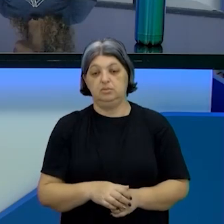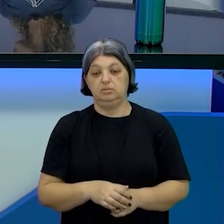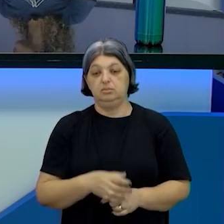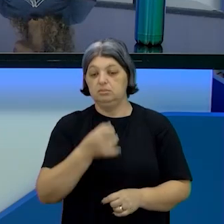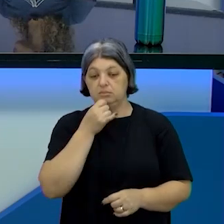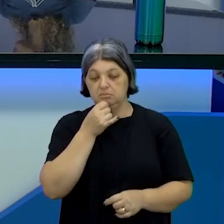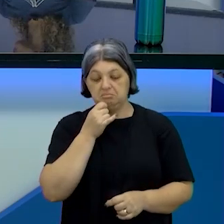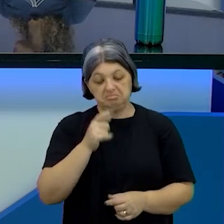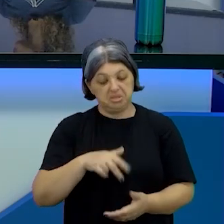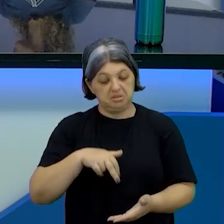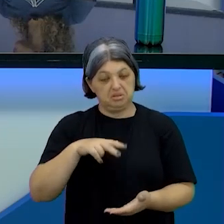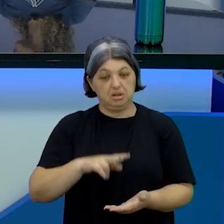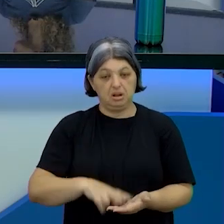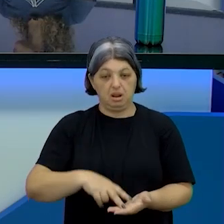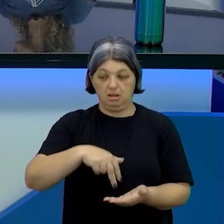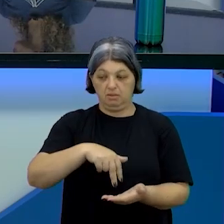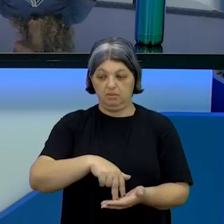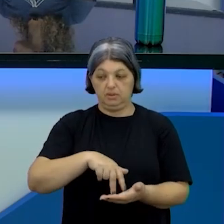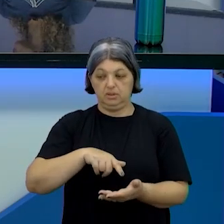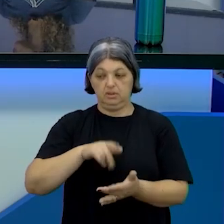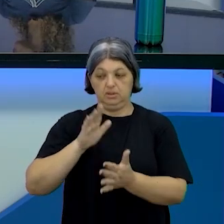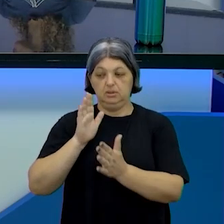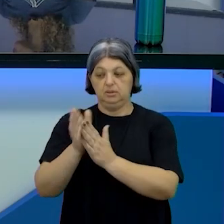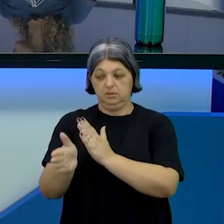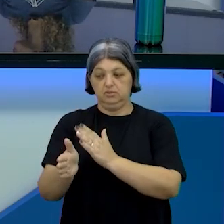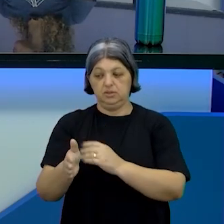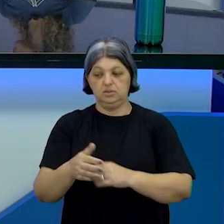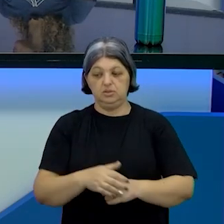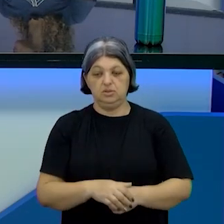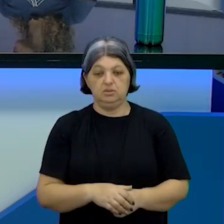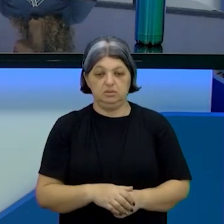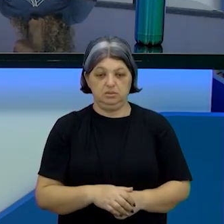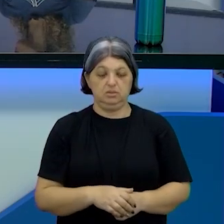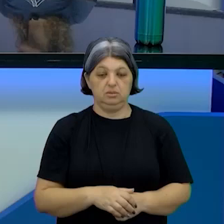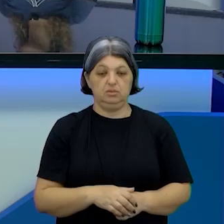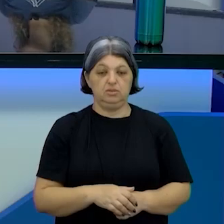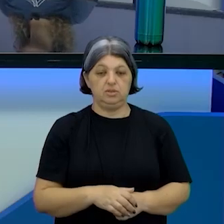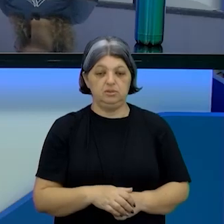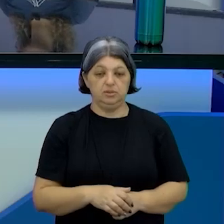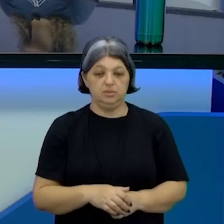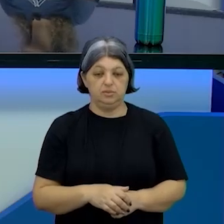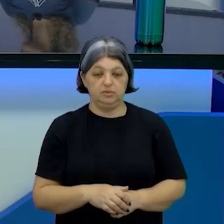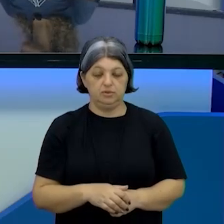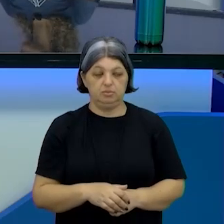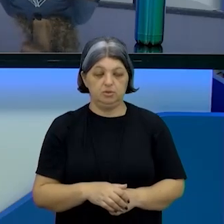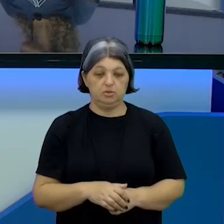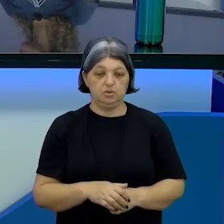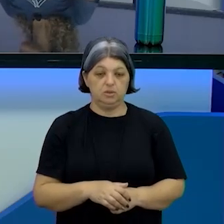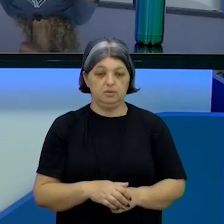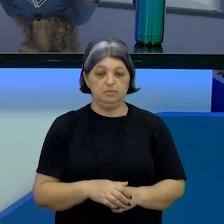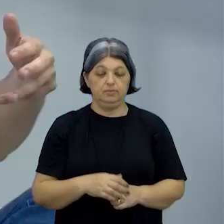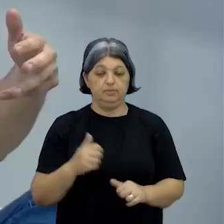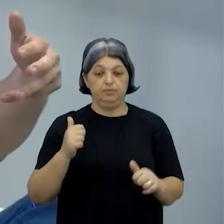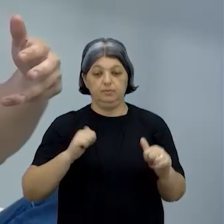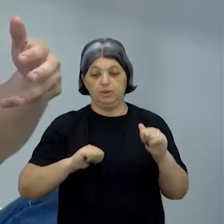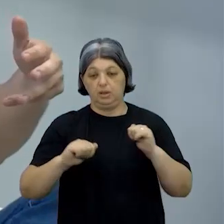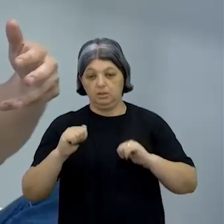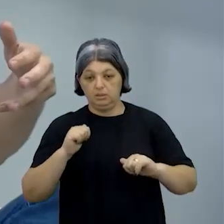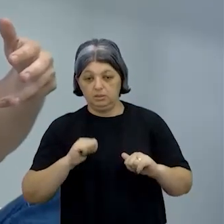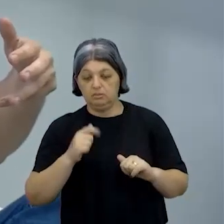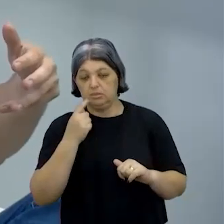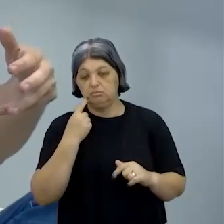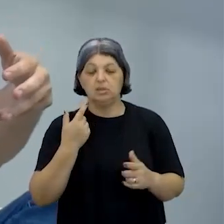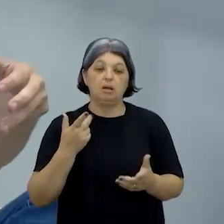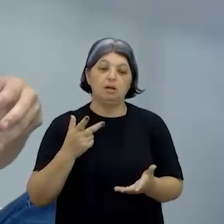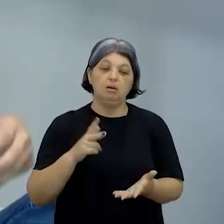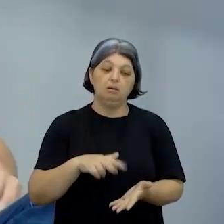embora. Ou a própria esposa do Will Smith, que é uma mulher incrível, tem um trabalho sensacional, ela poderia ter levantado, ela tem total capacidade de levantar